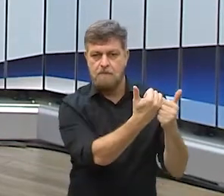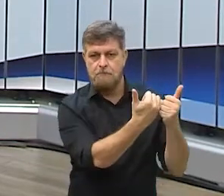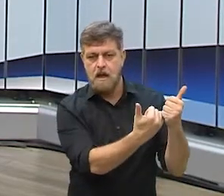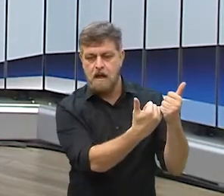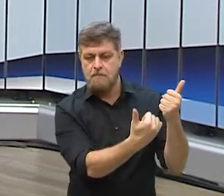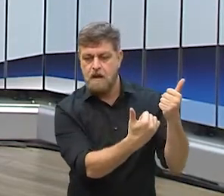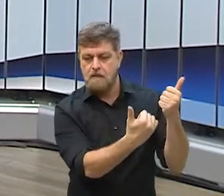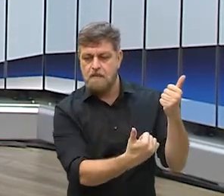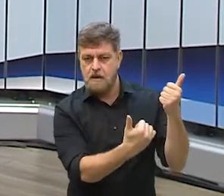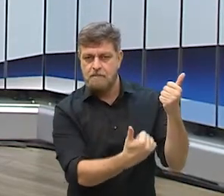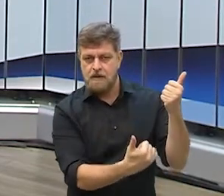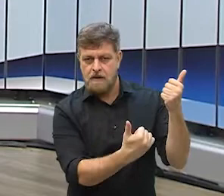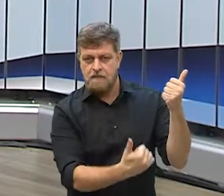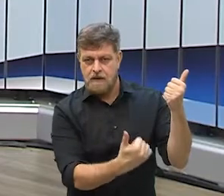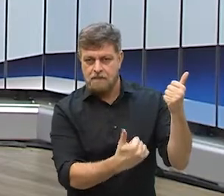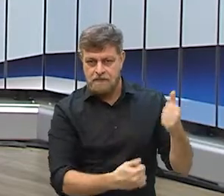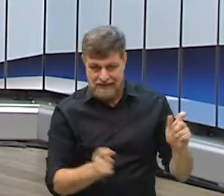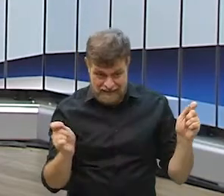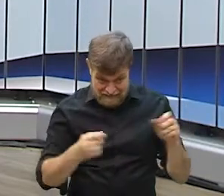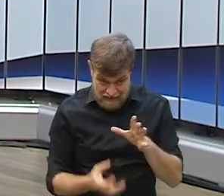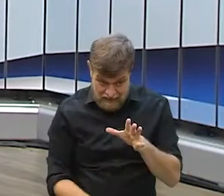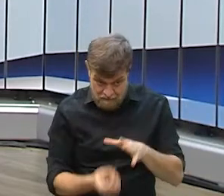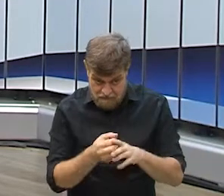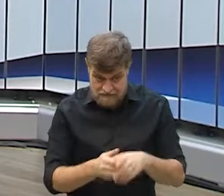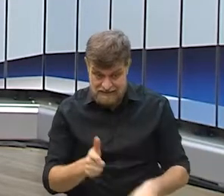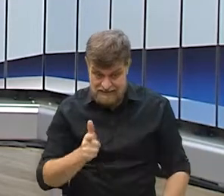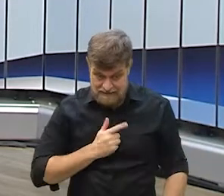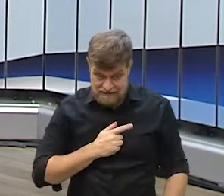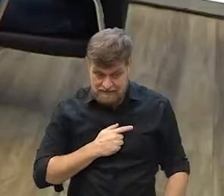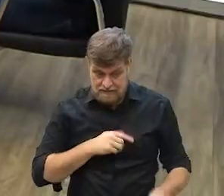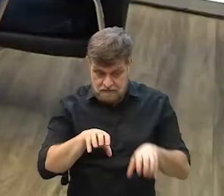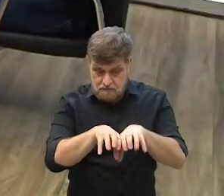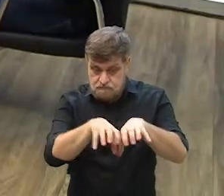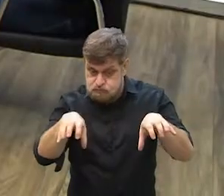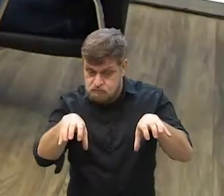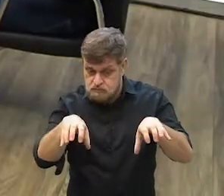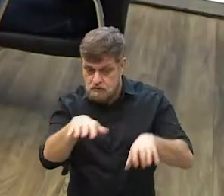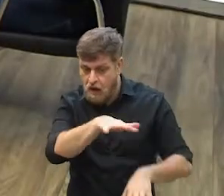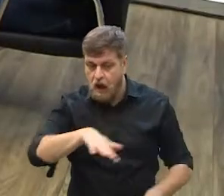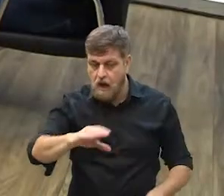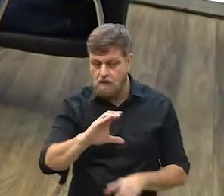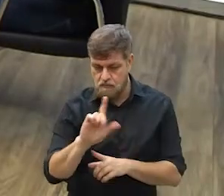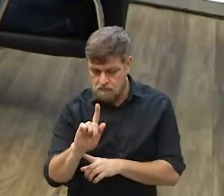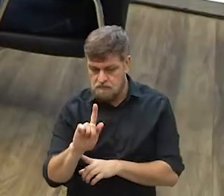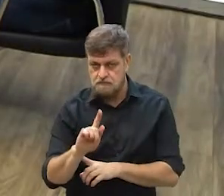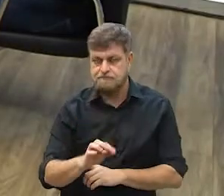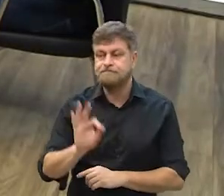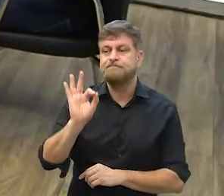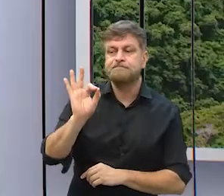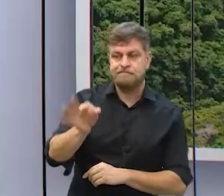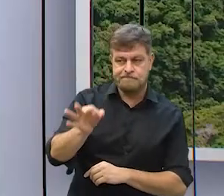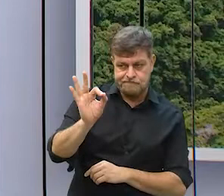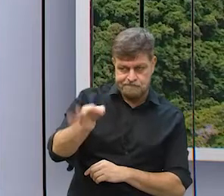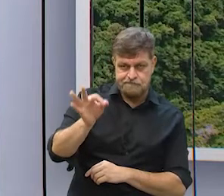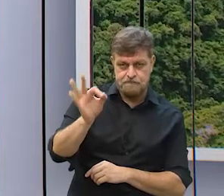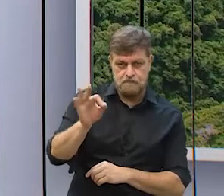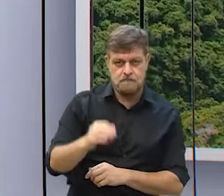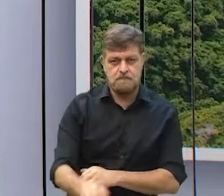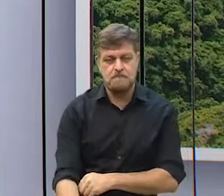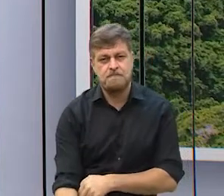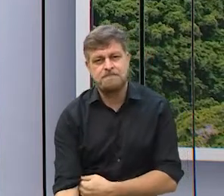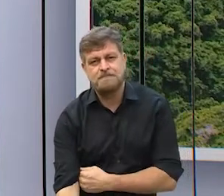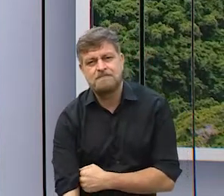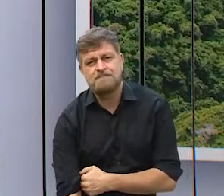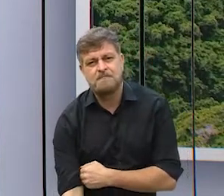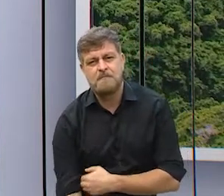mais distante algo que estava próximo? Corre-se esse risco? Com certeza. Tanto que o